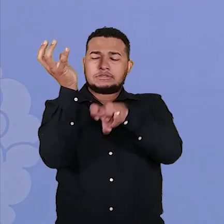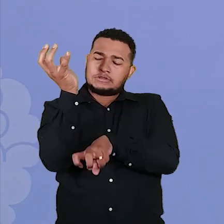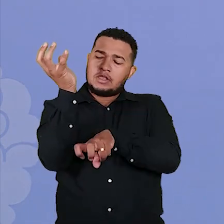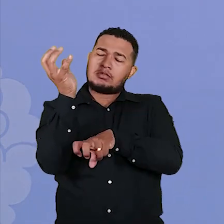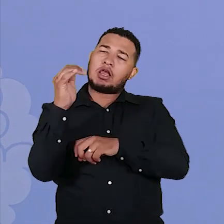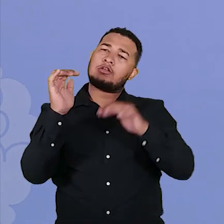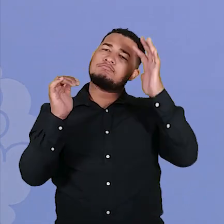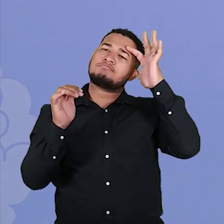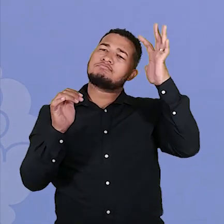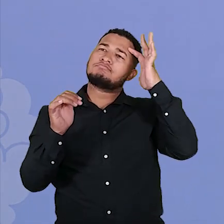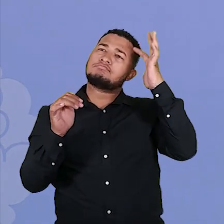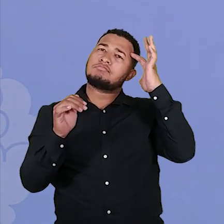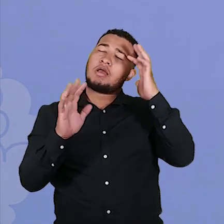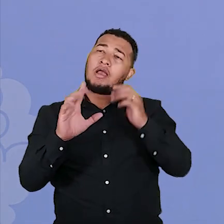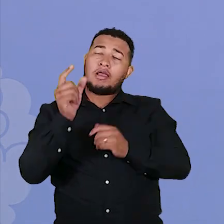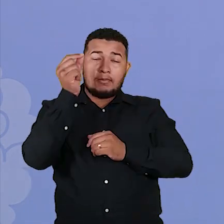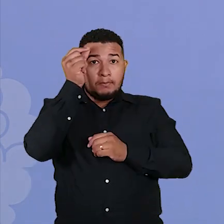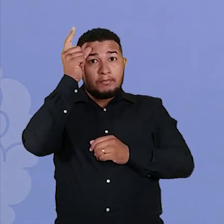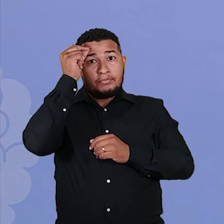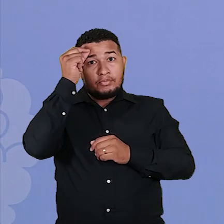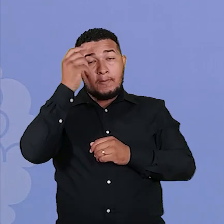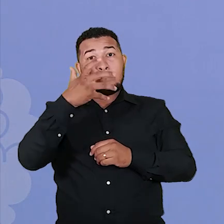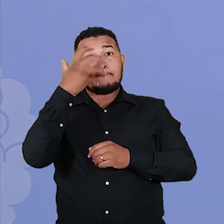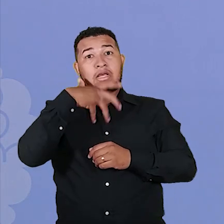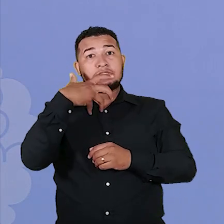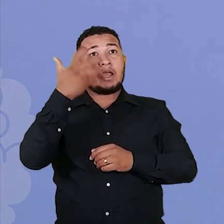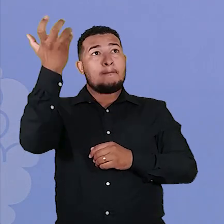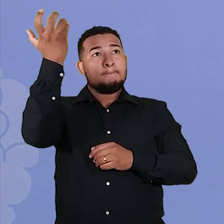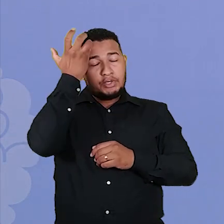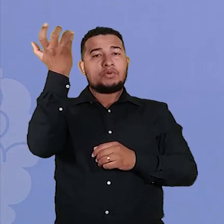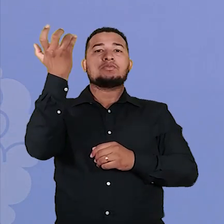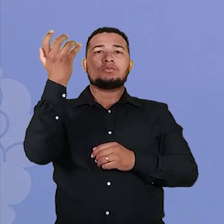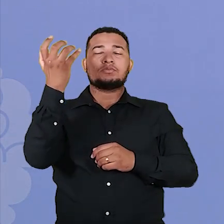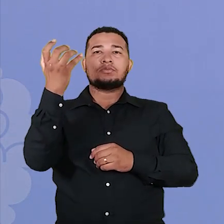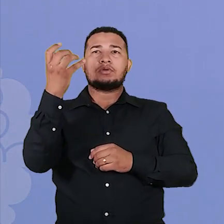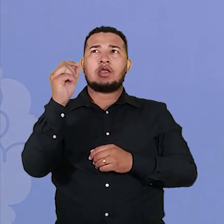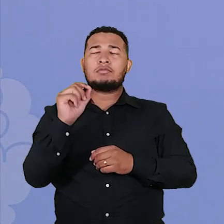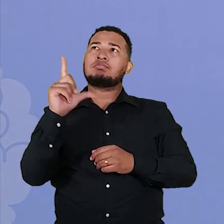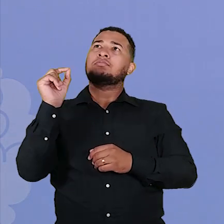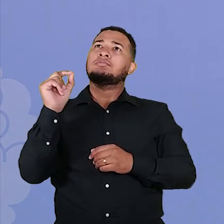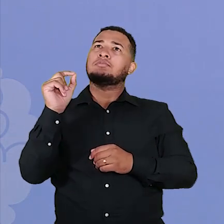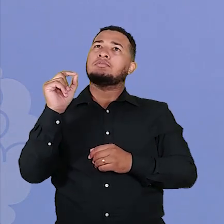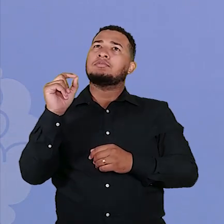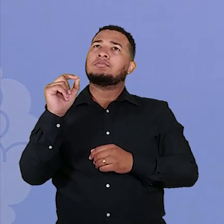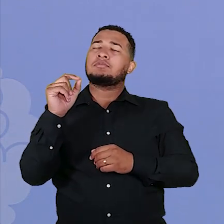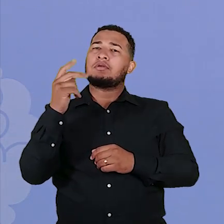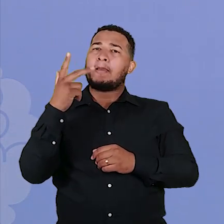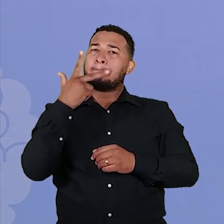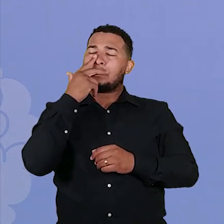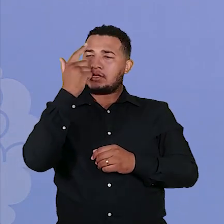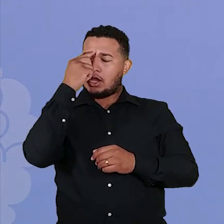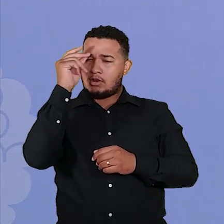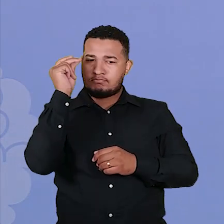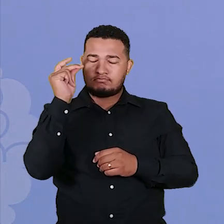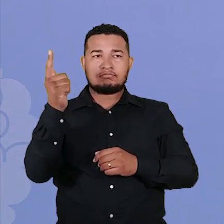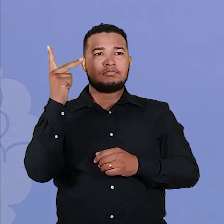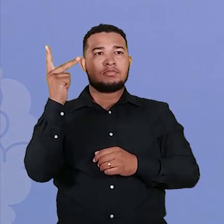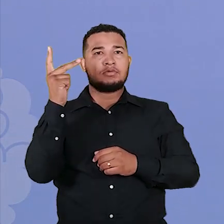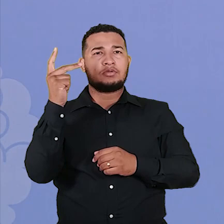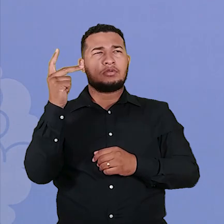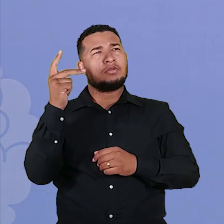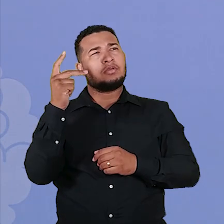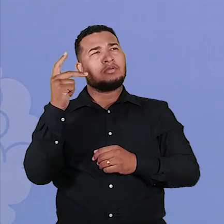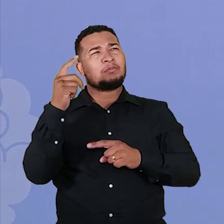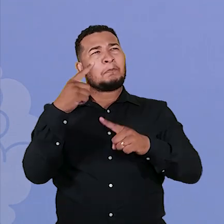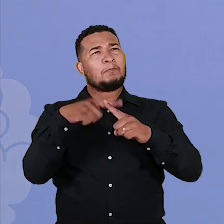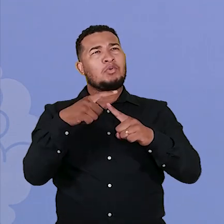sentado lá refletindo sobre a vida e uma ação caiu na cabeça dele e aí deu um estalo na mente